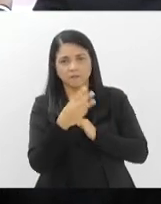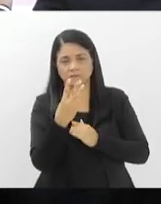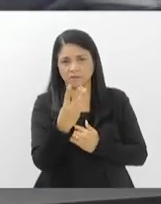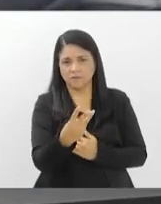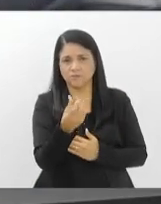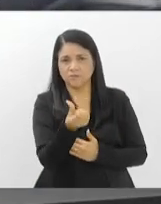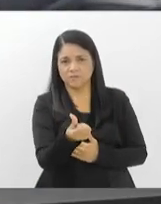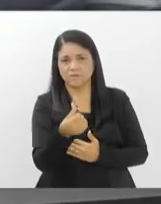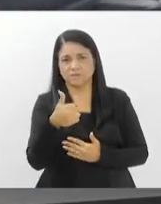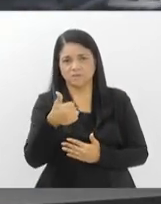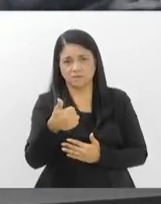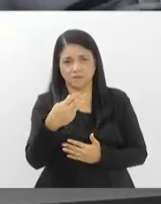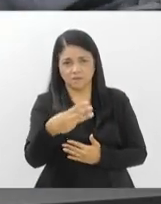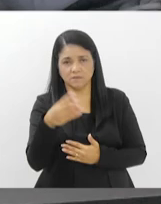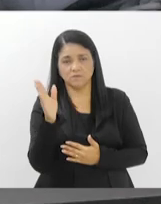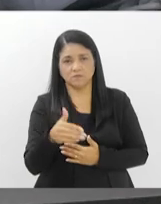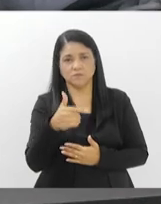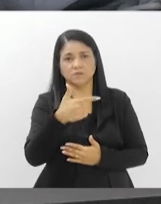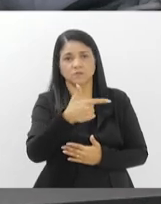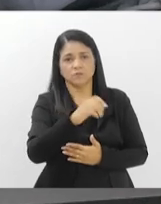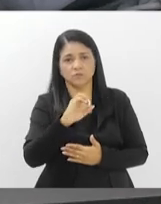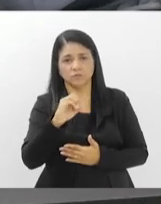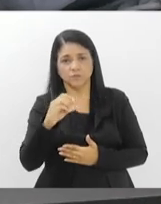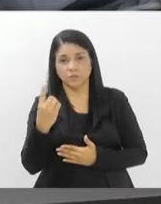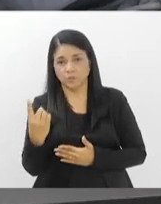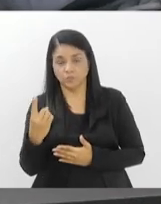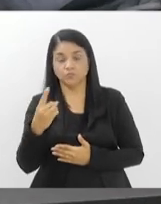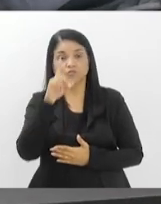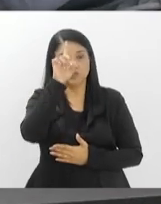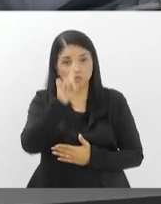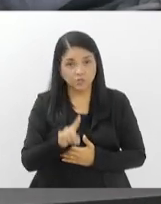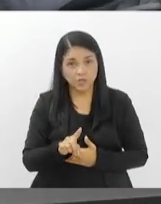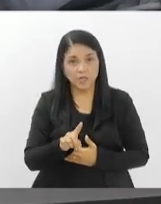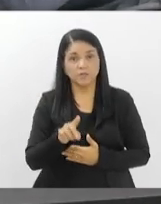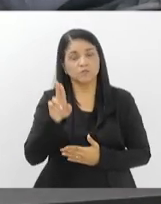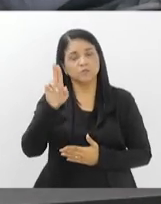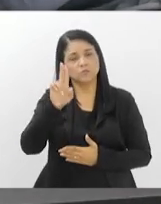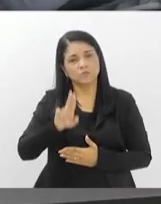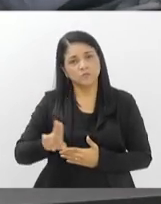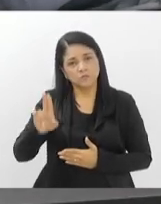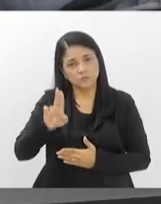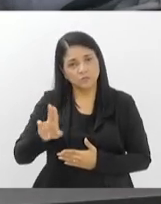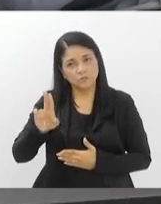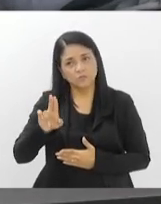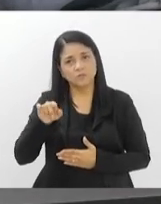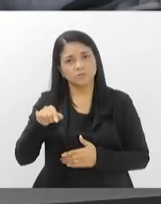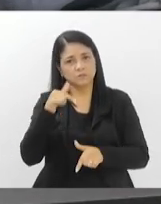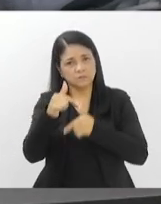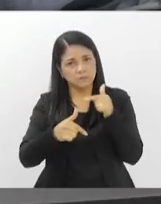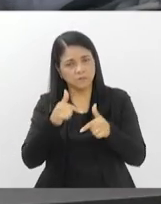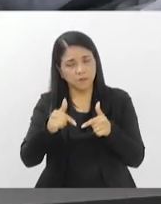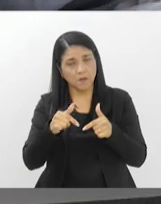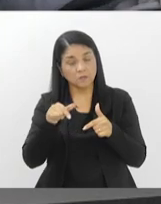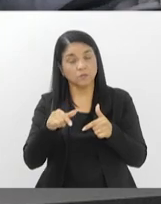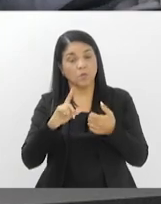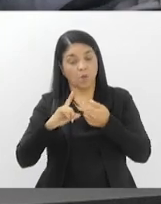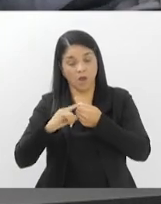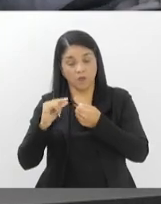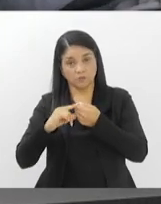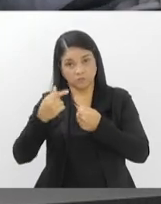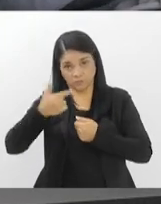3.613 de 2001, que dispõe sobre os direitos dos usuários do serviço da outras providências. No artigo